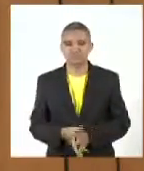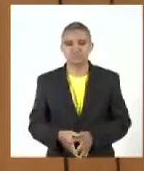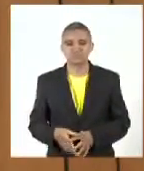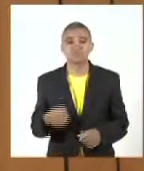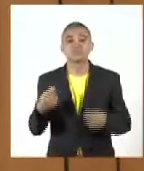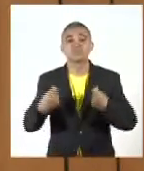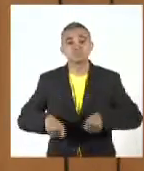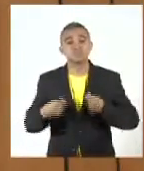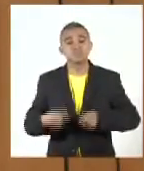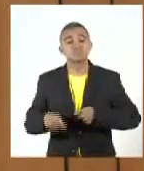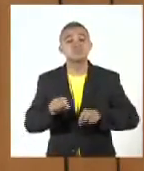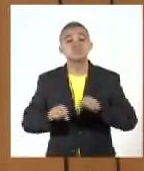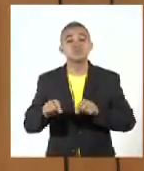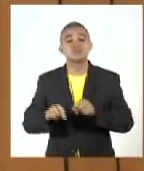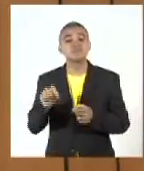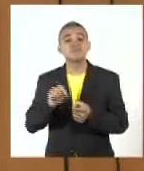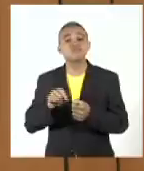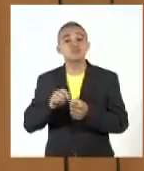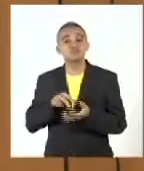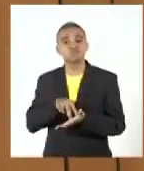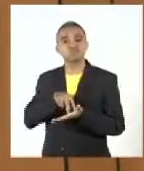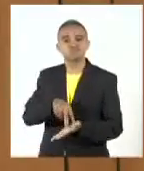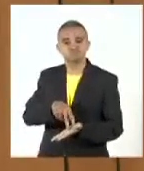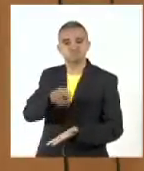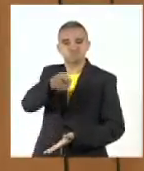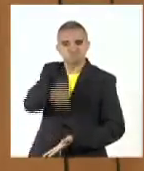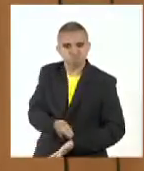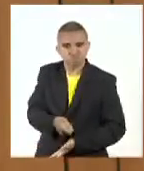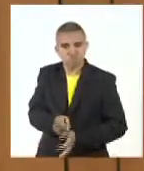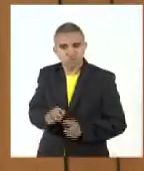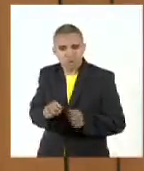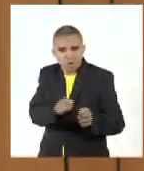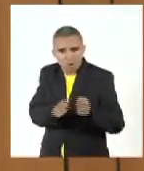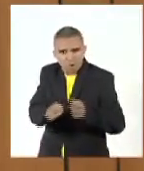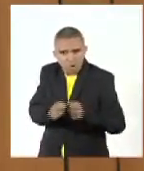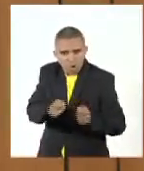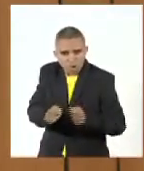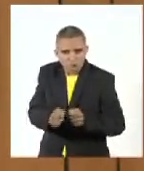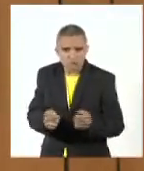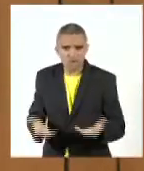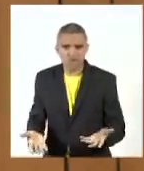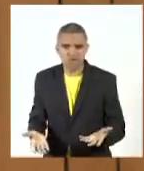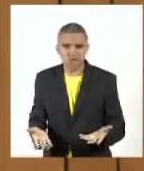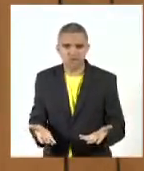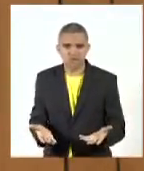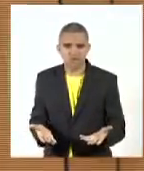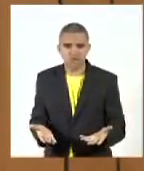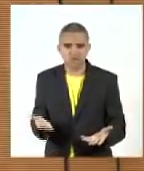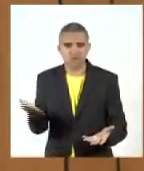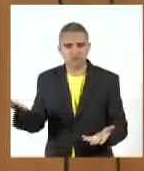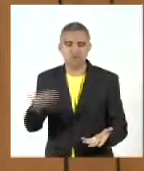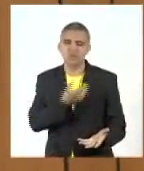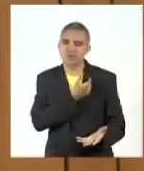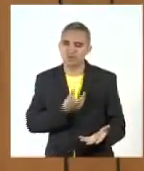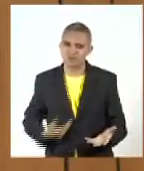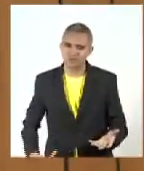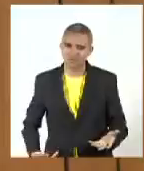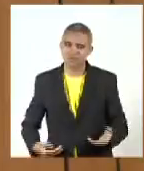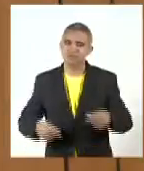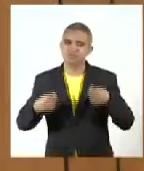que controle tudo o que está acontecendo, o governador Flávio Dino deveria